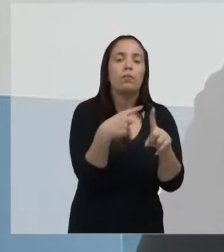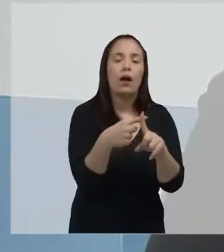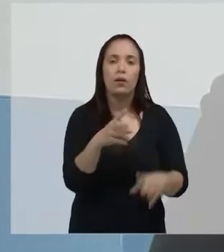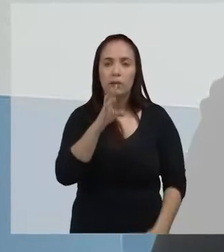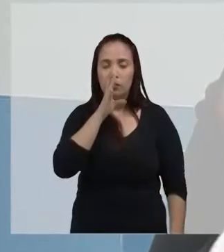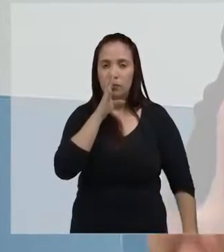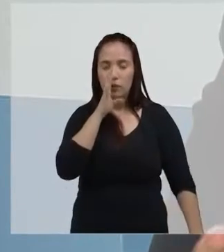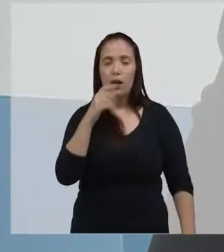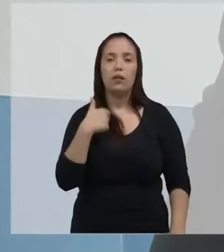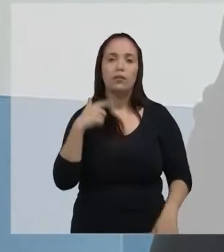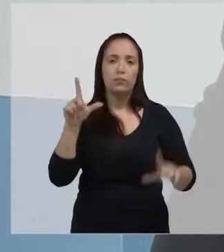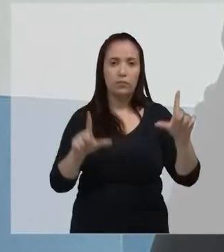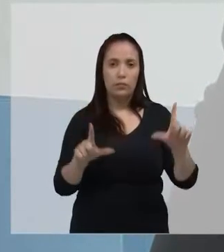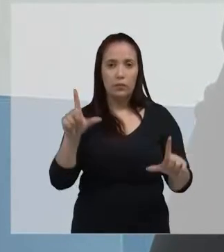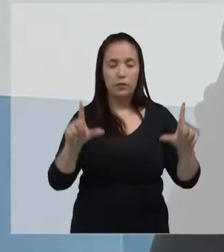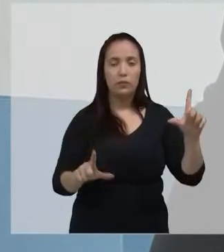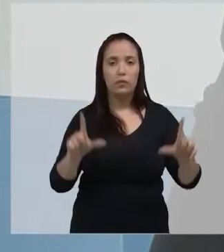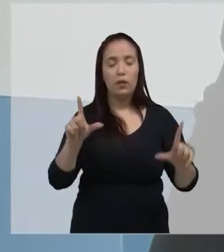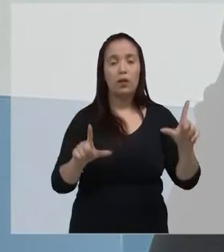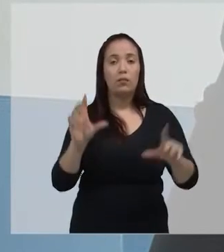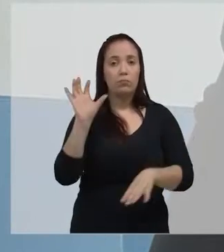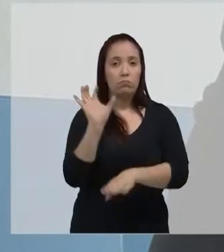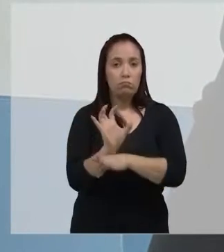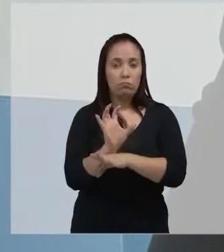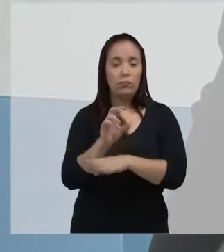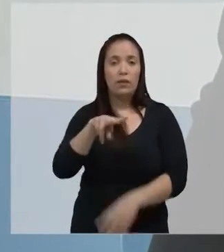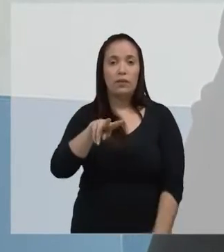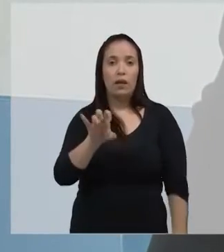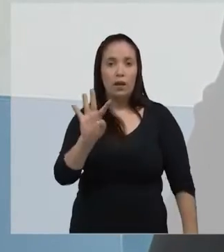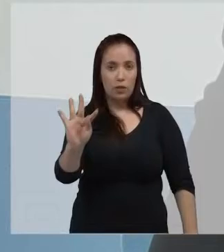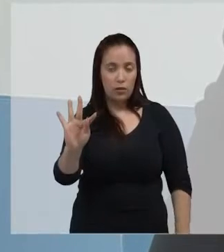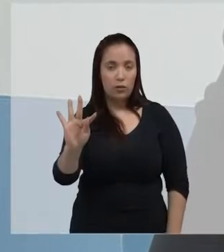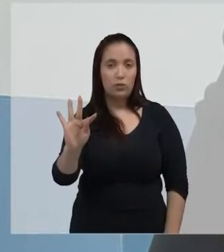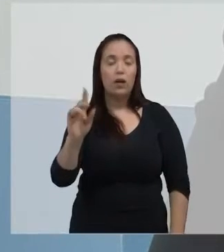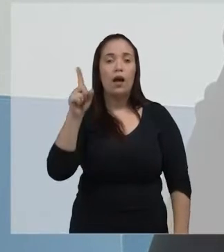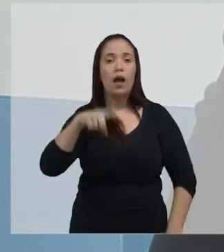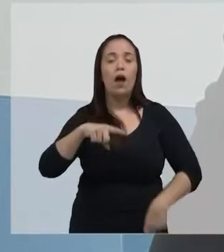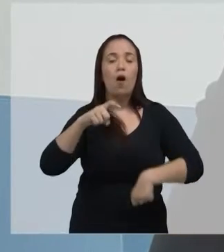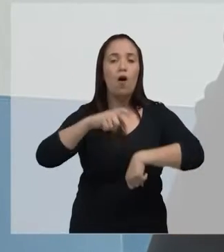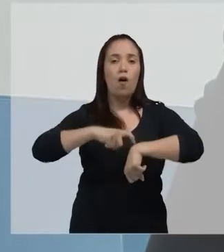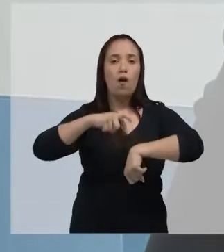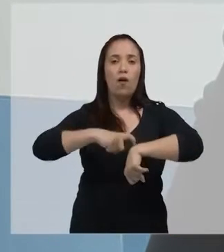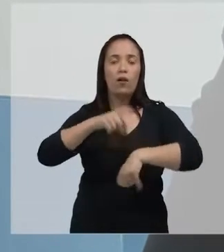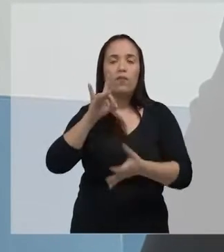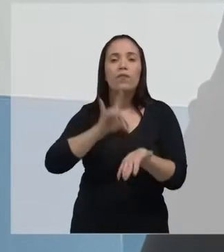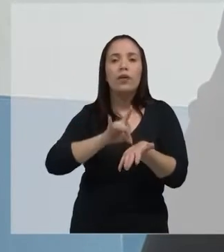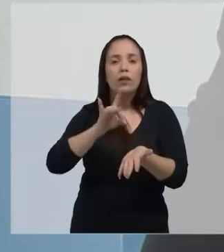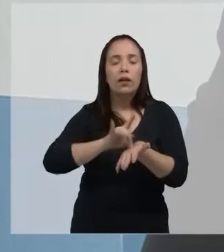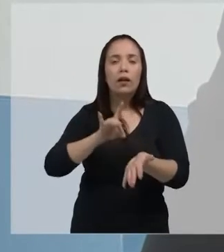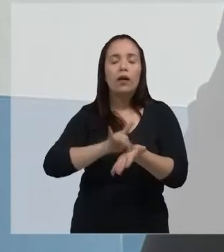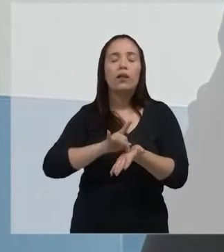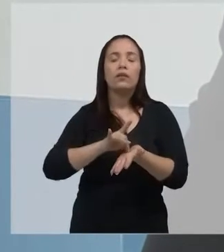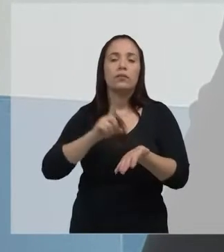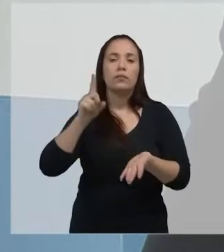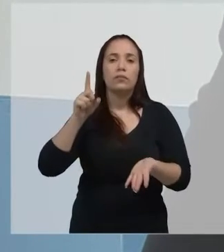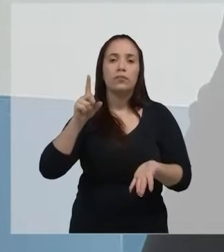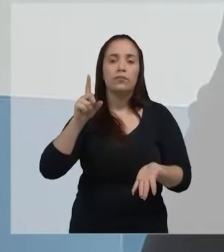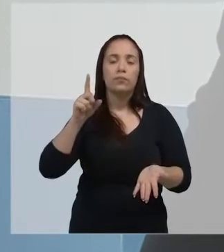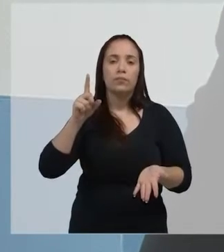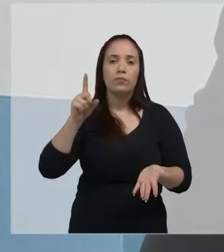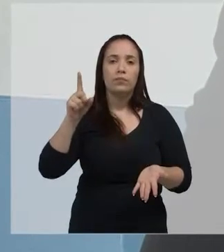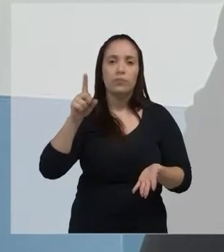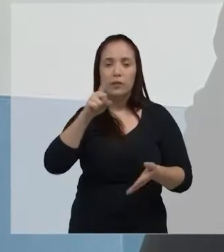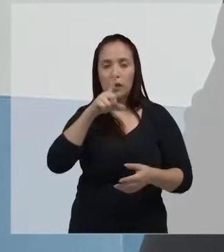também assiste outro programa que eu faço na TV fechada, na NET e na TV Mais, que é o A Hora da Verdade, que passa